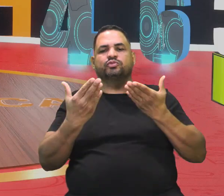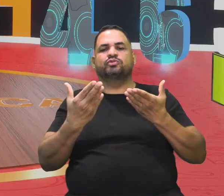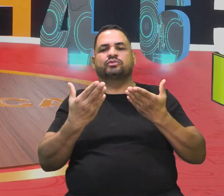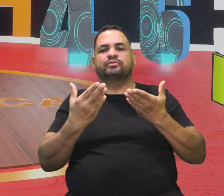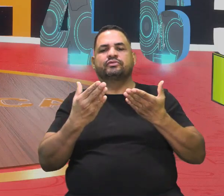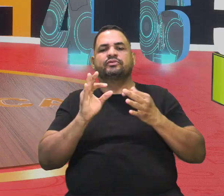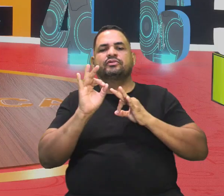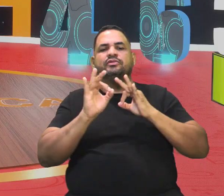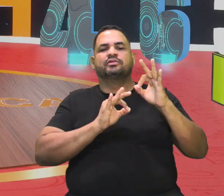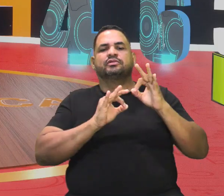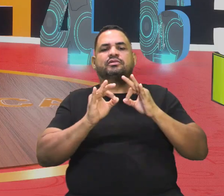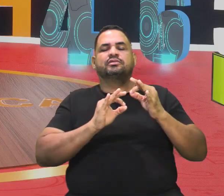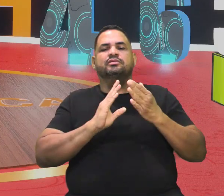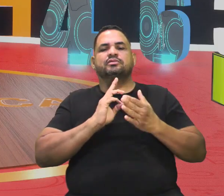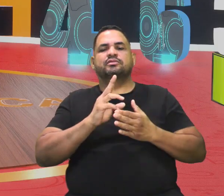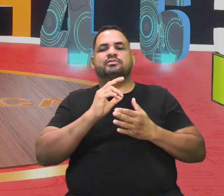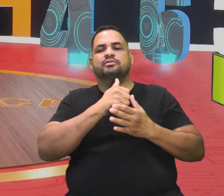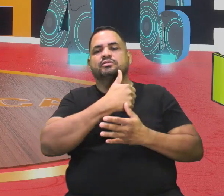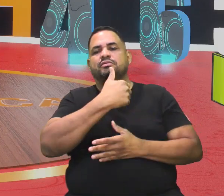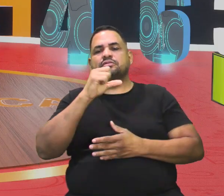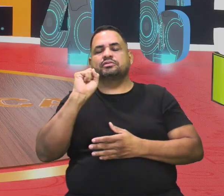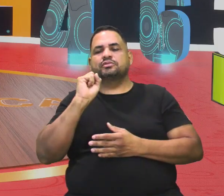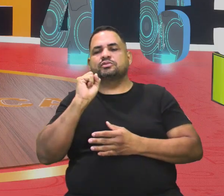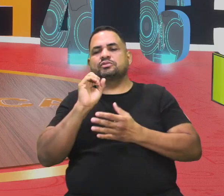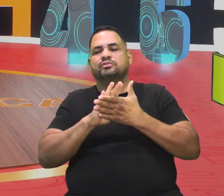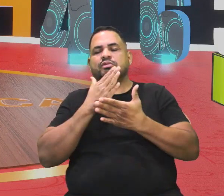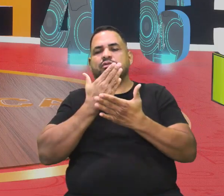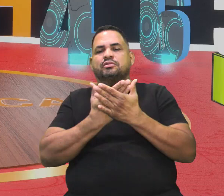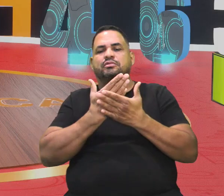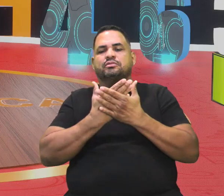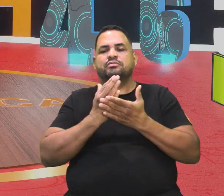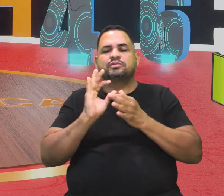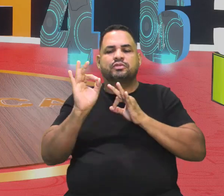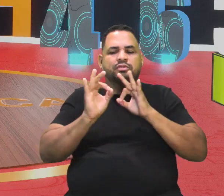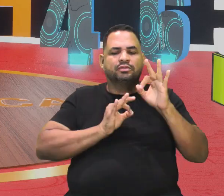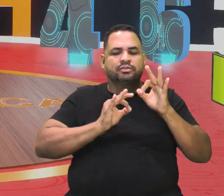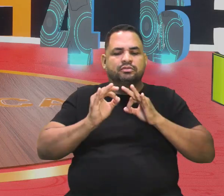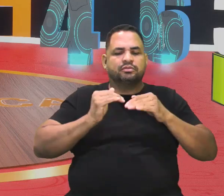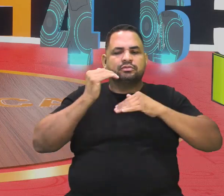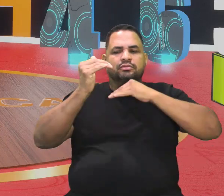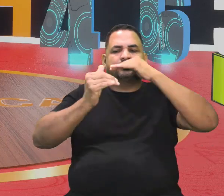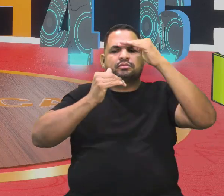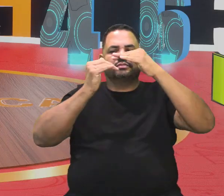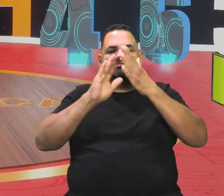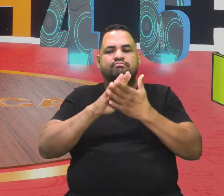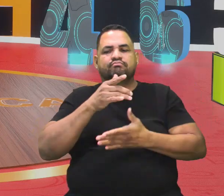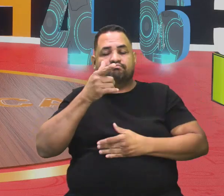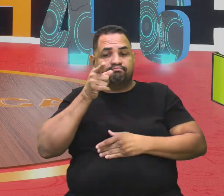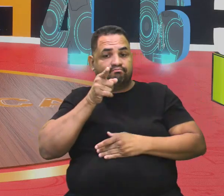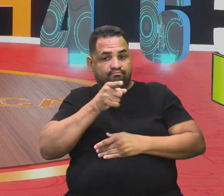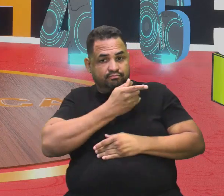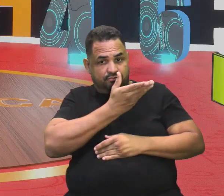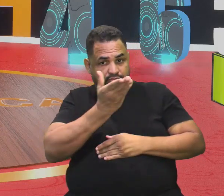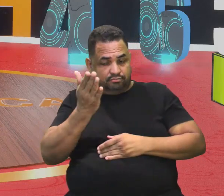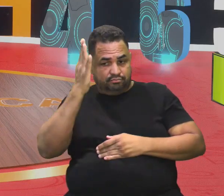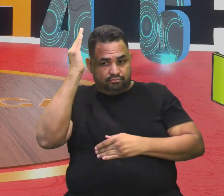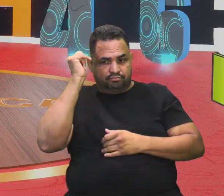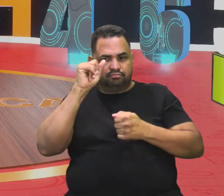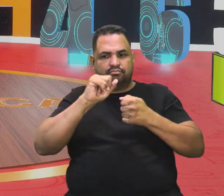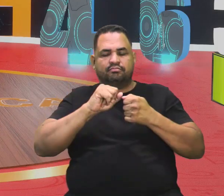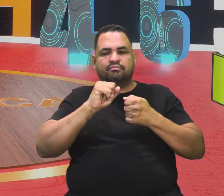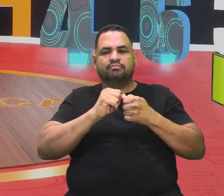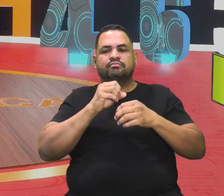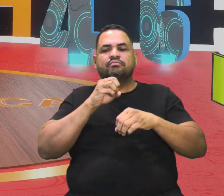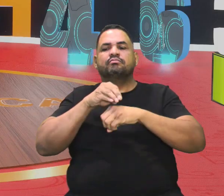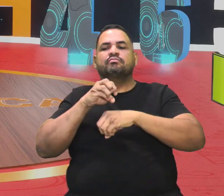18 aulas. Né? Foi construído, foi trabalhado, foi desenvolvido e vocês sabem fazer. Então a